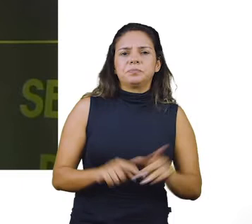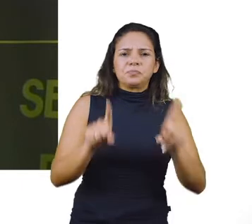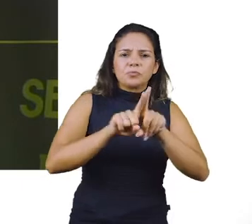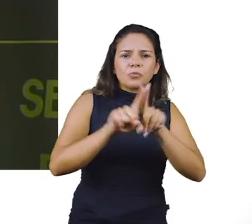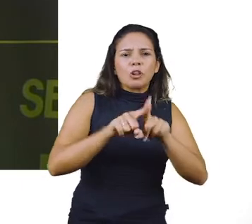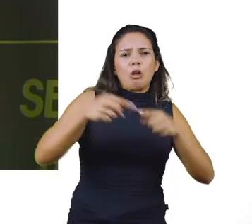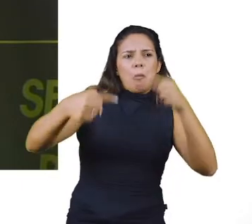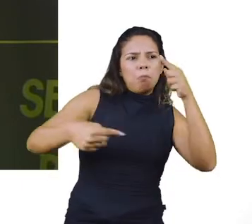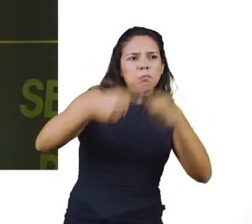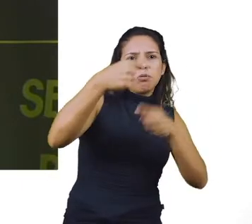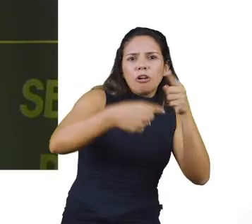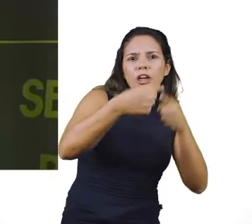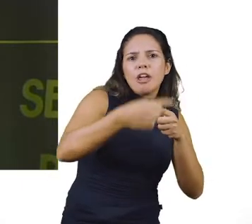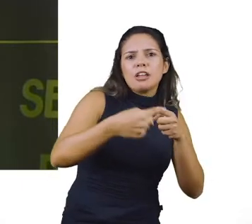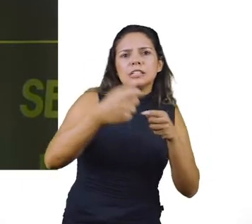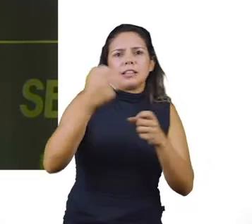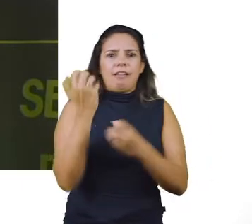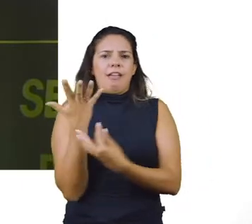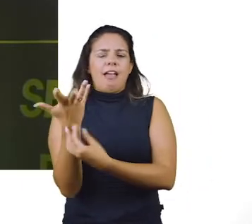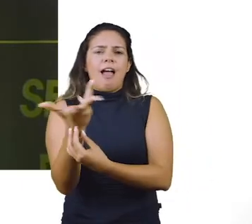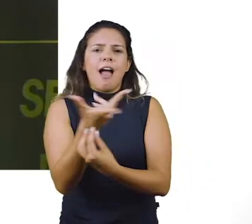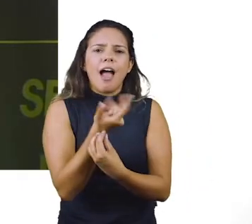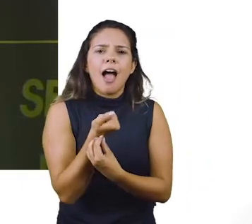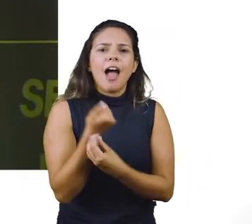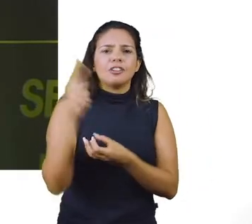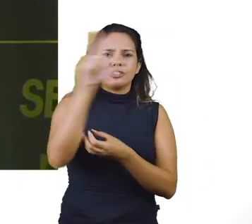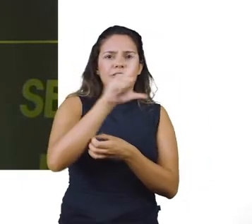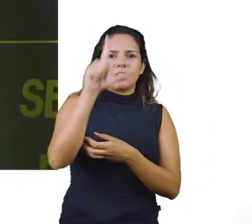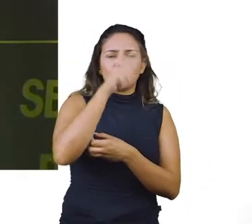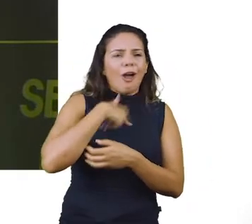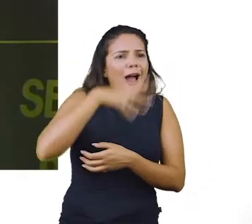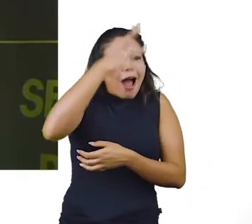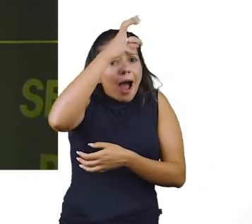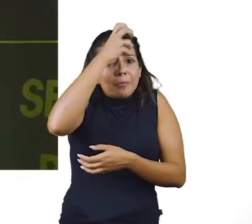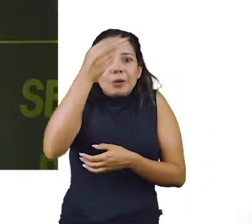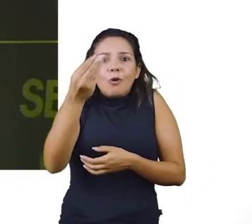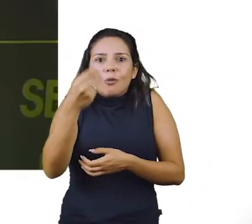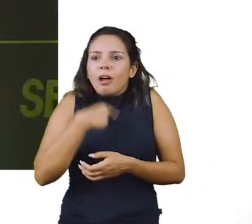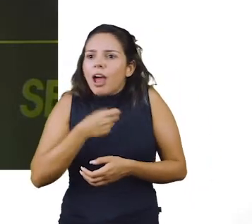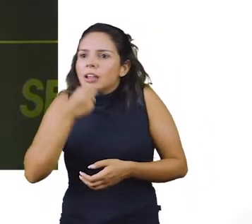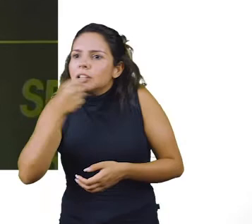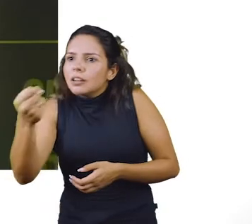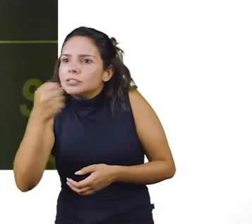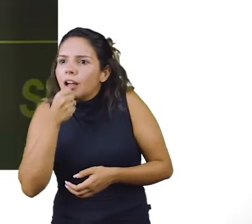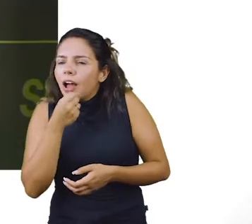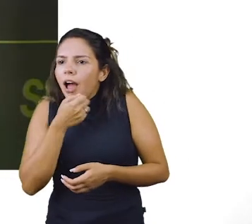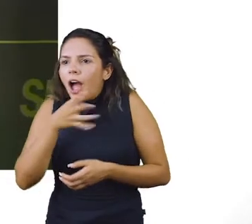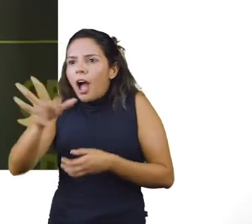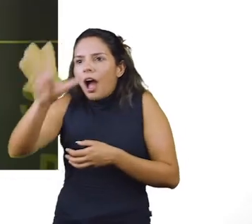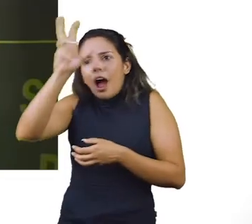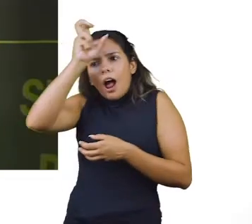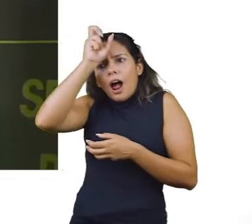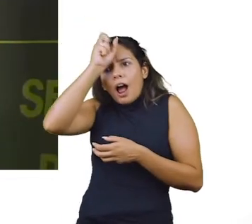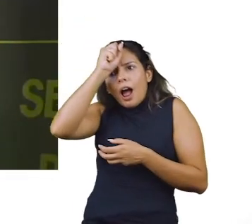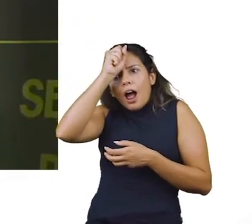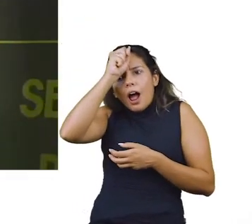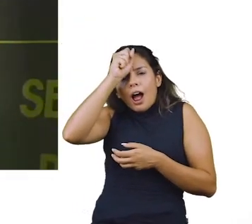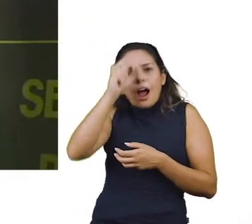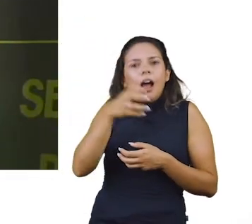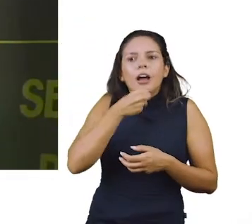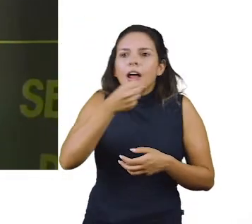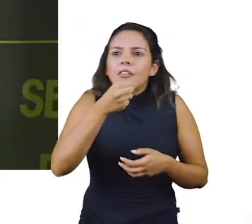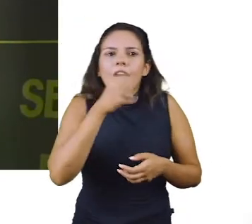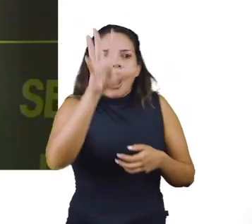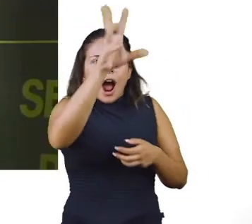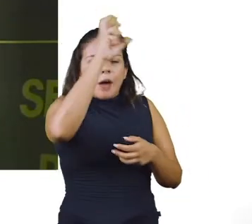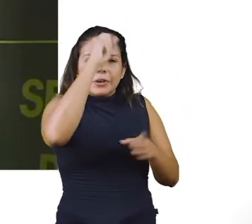também da política, das artes, da literatura. Então, eu aprendi muito com essas pessoas. E a oportunidade que eu tive